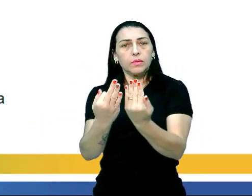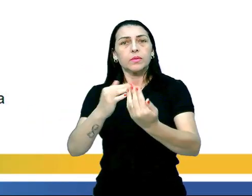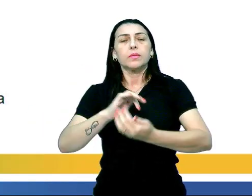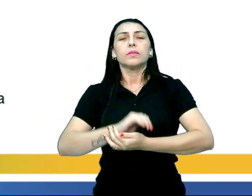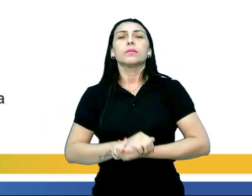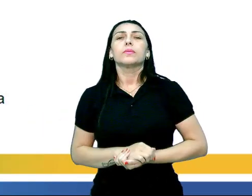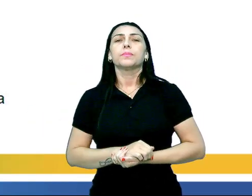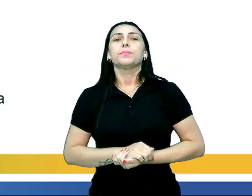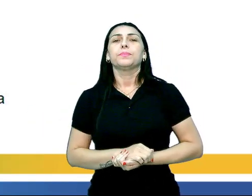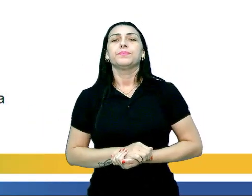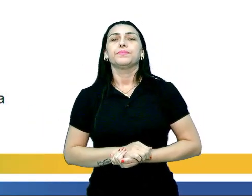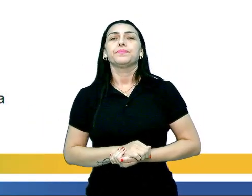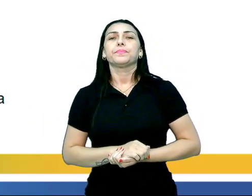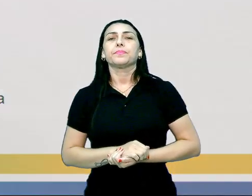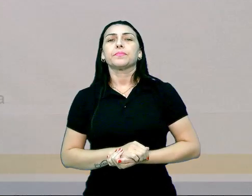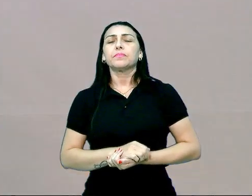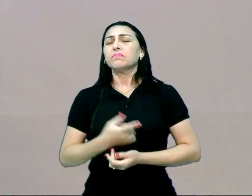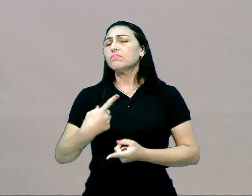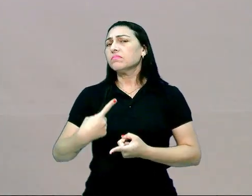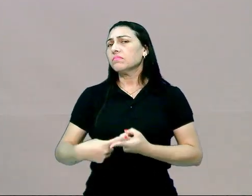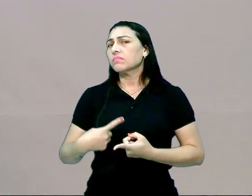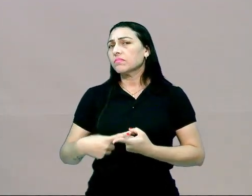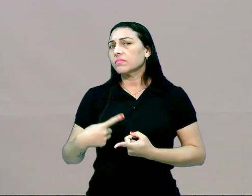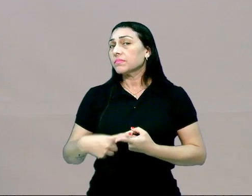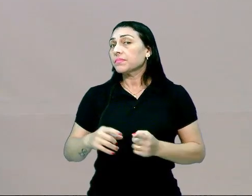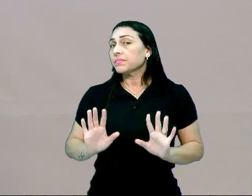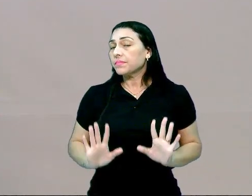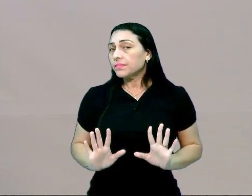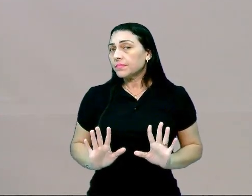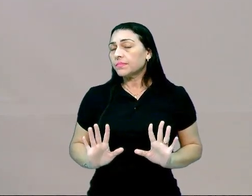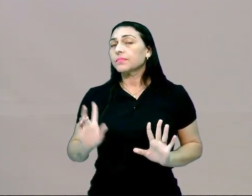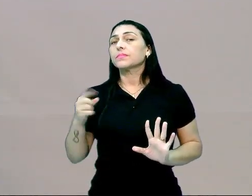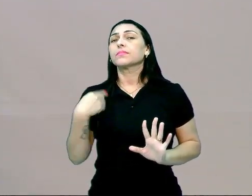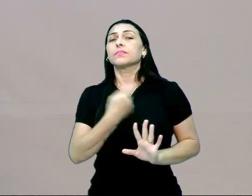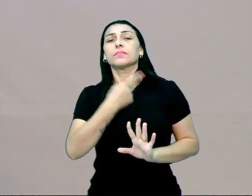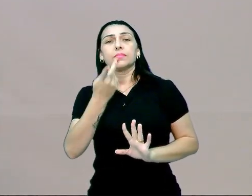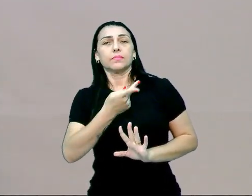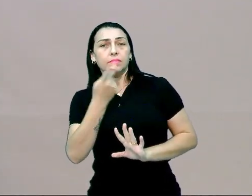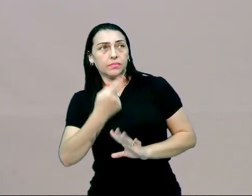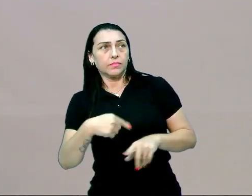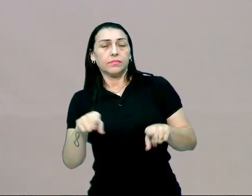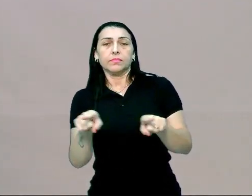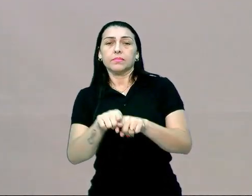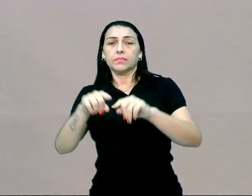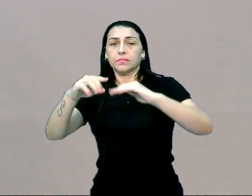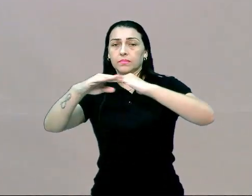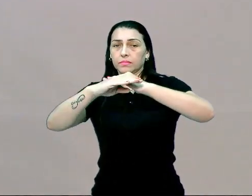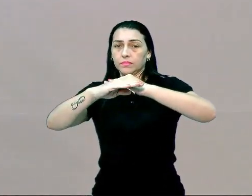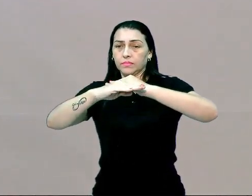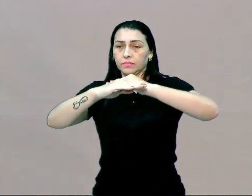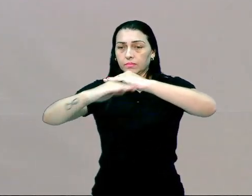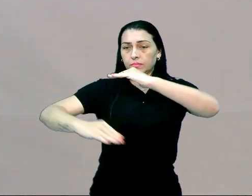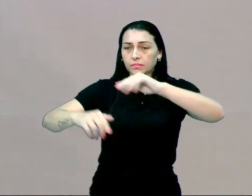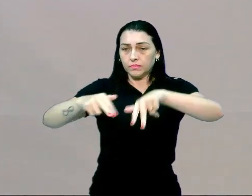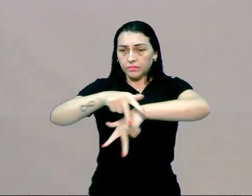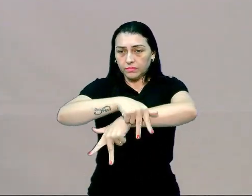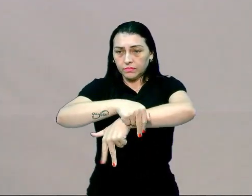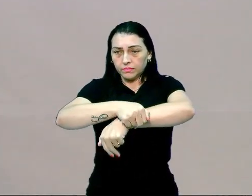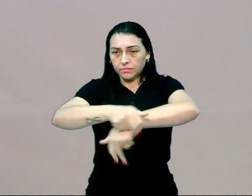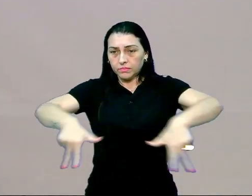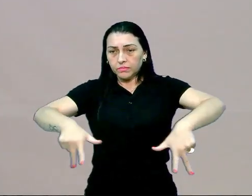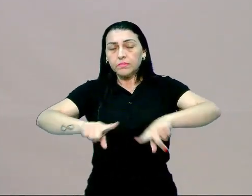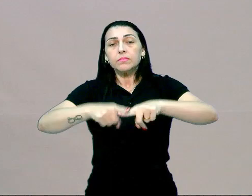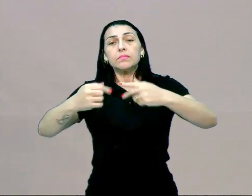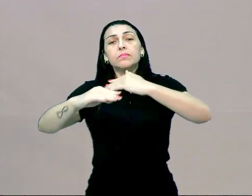socialização familiar. Porque quer queira, quer não, nós falamos tanto da desigualdade de gênero, mas essa questão